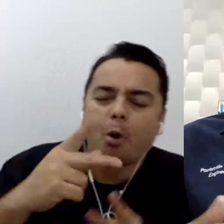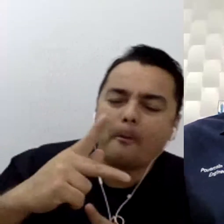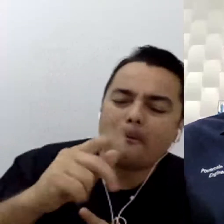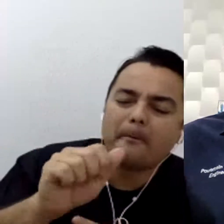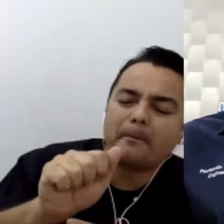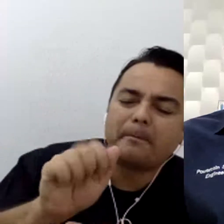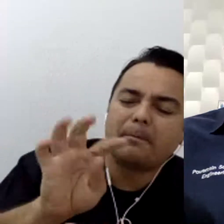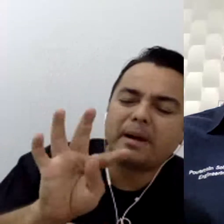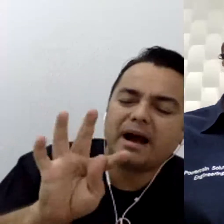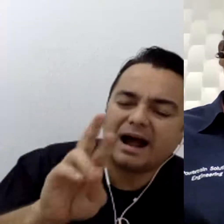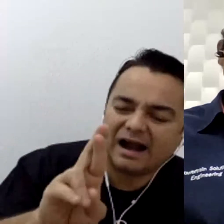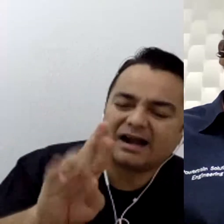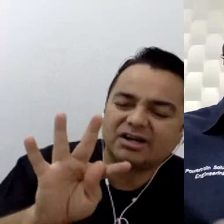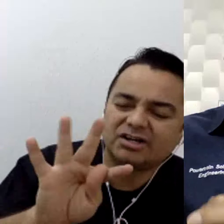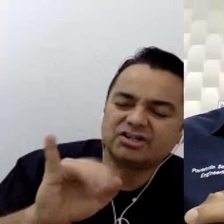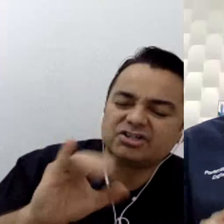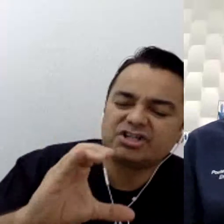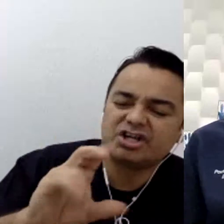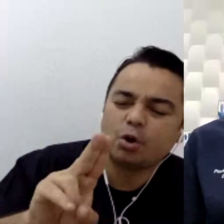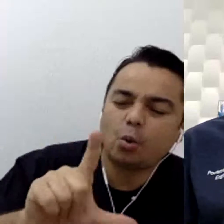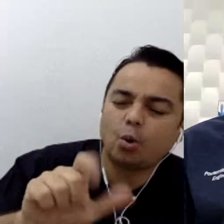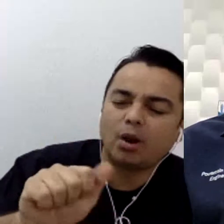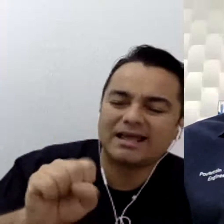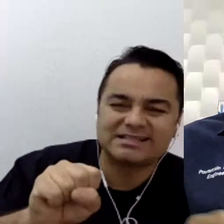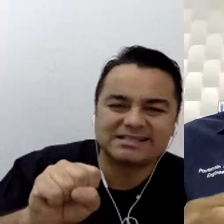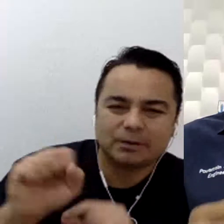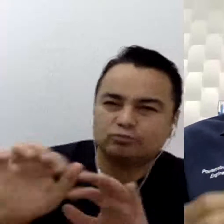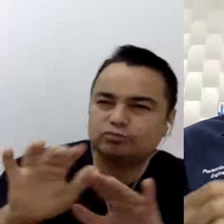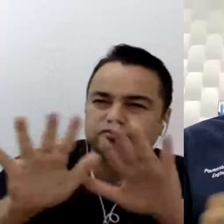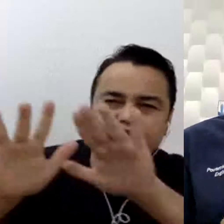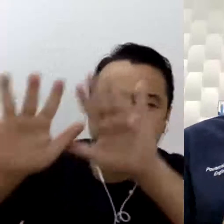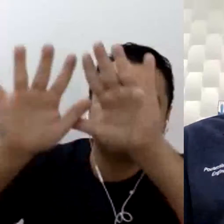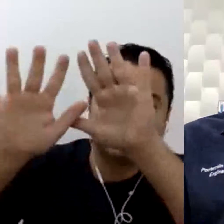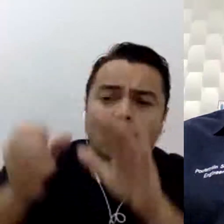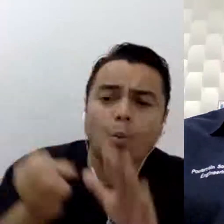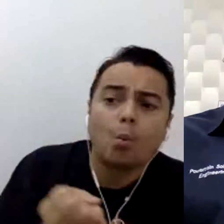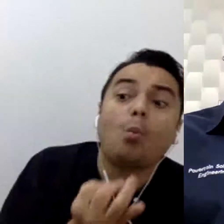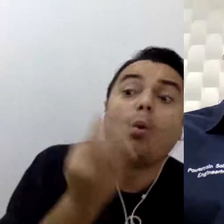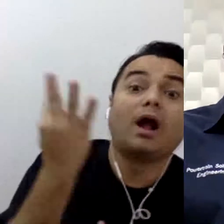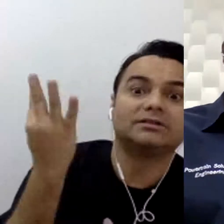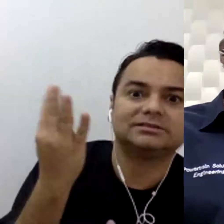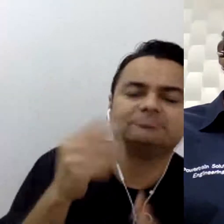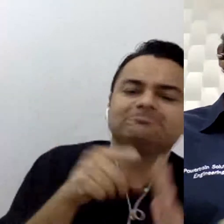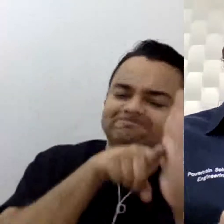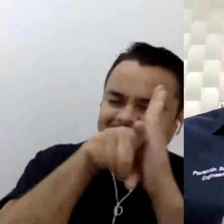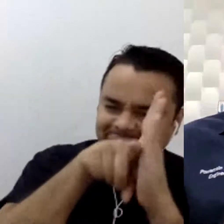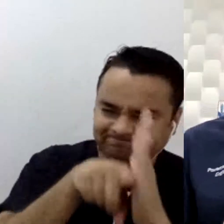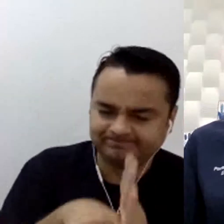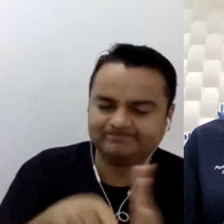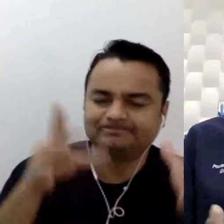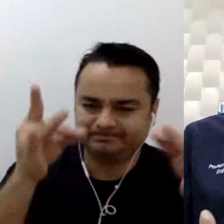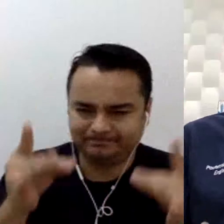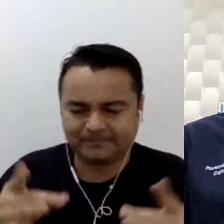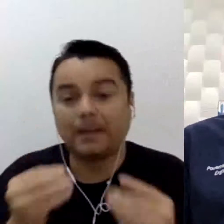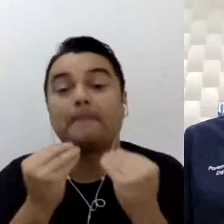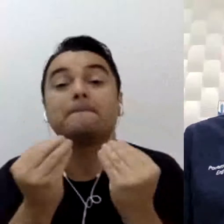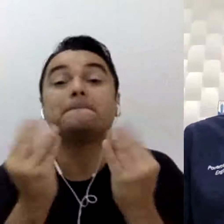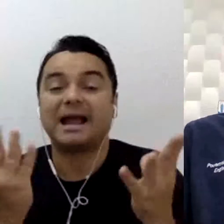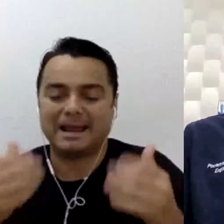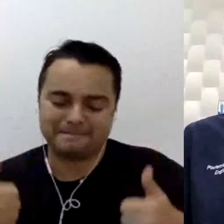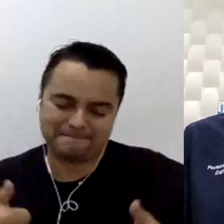para o meio atmosférico, então, pós-tratamento. Então, a gente consegue analisar todas essas características para quê? Para a gente